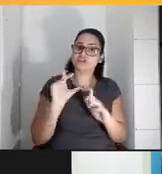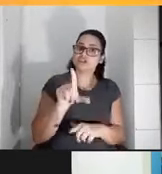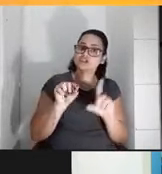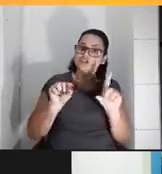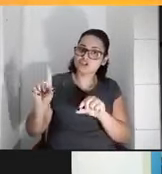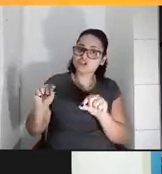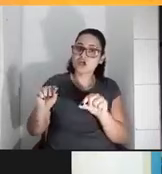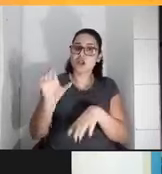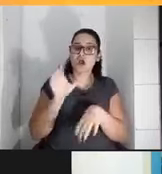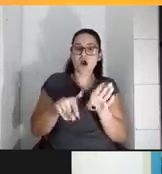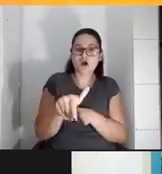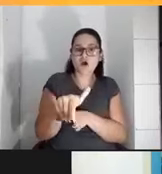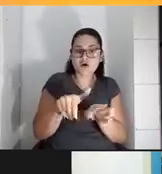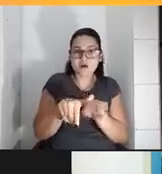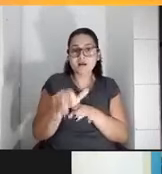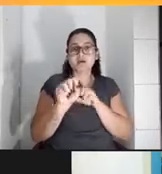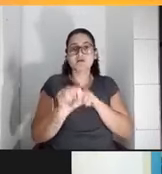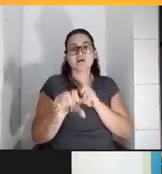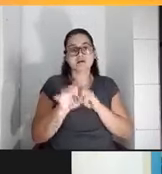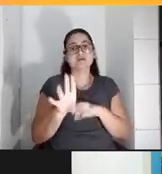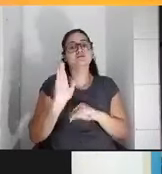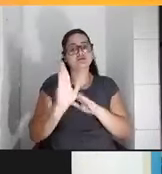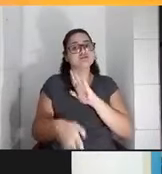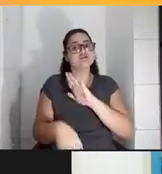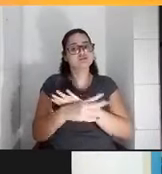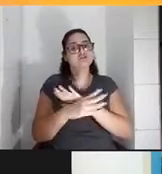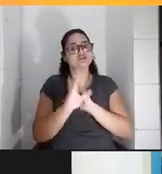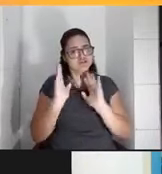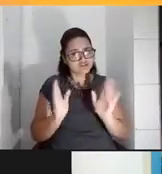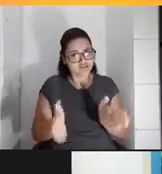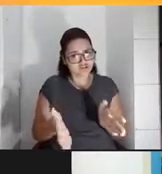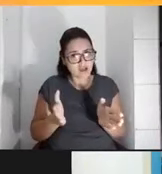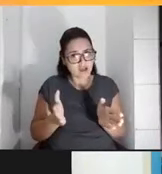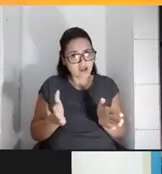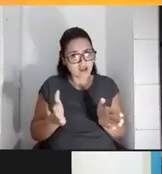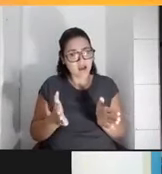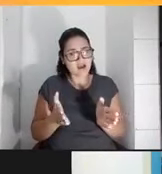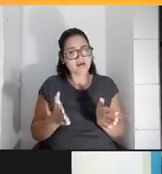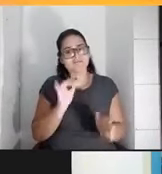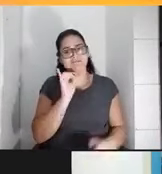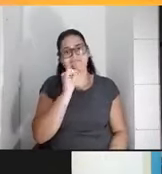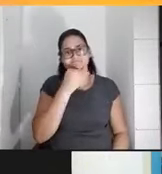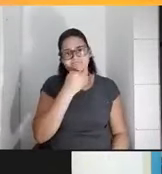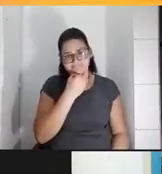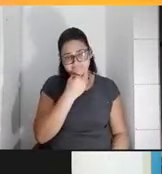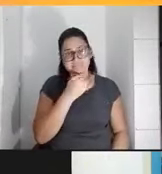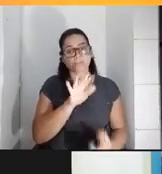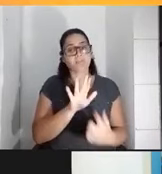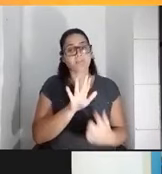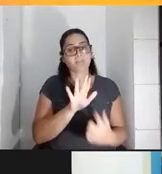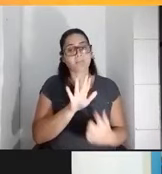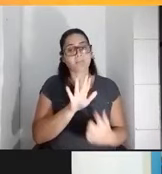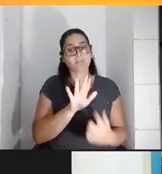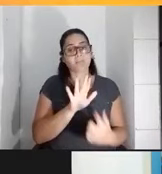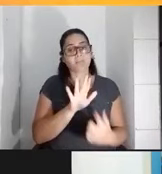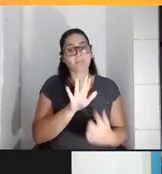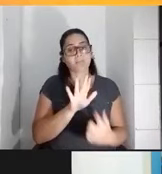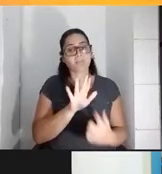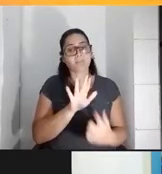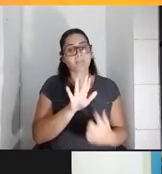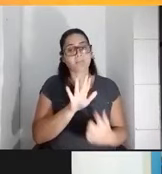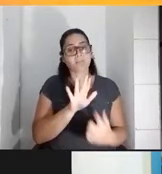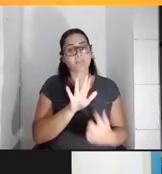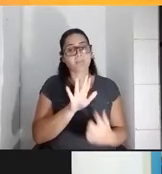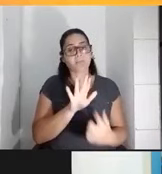já aprovou, né? Infelizmente, isso demonstra claramente que a sociedade continua